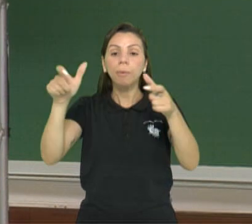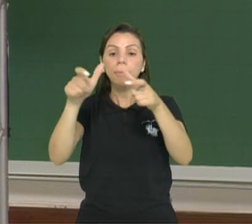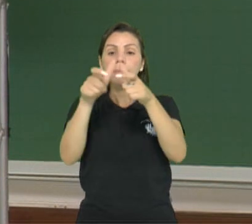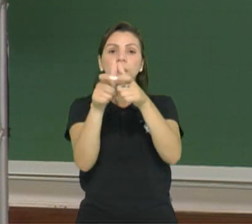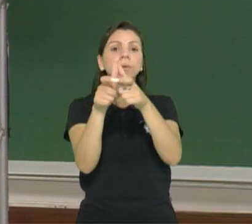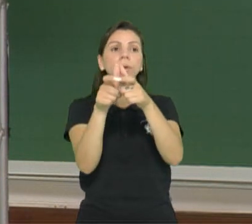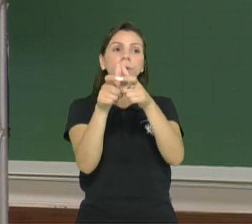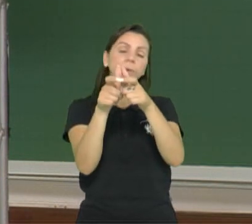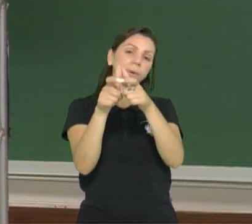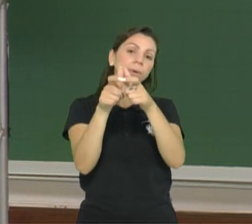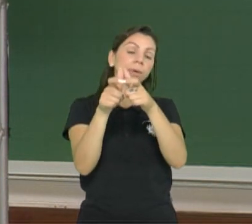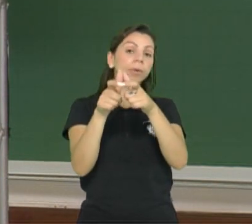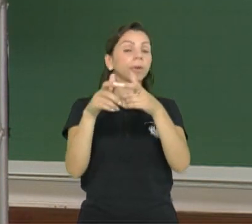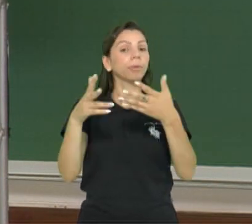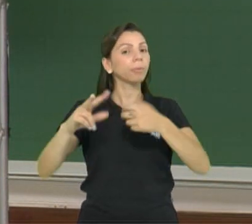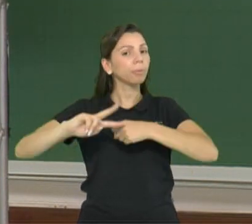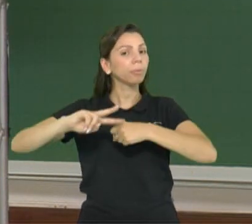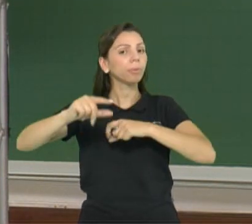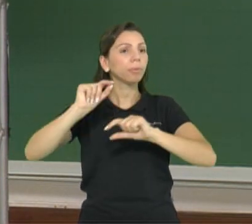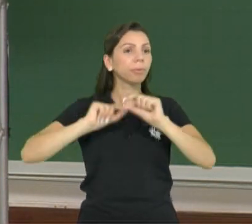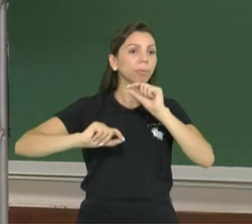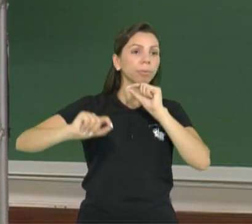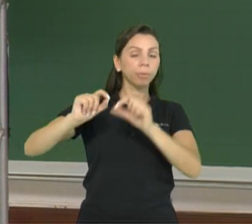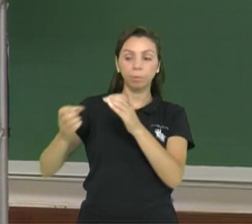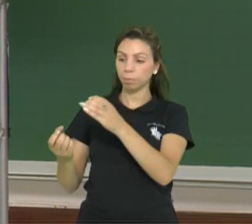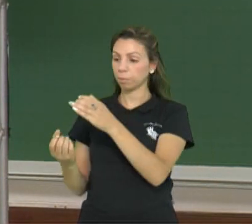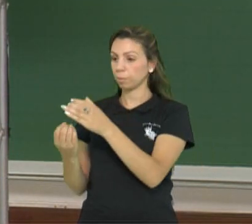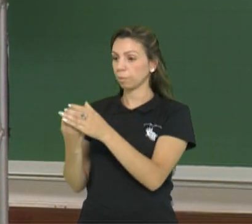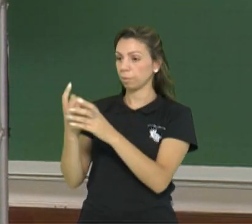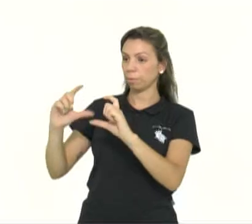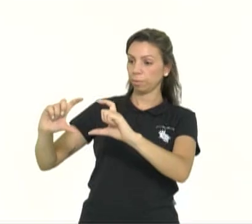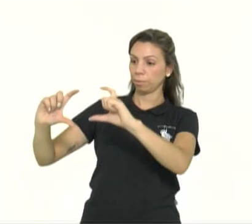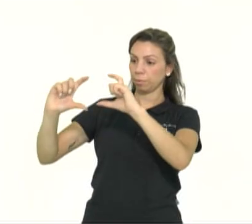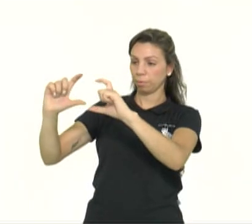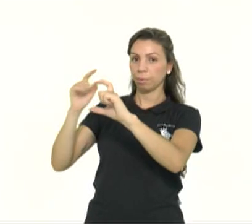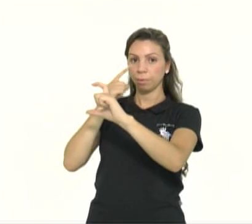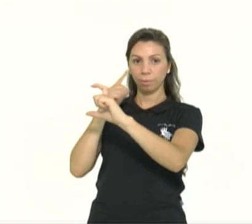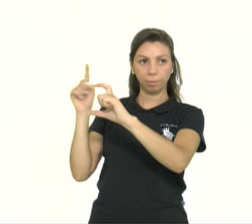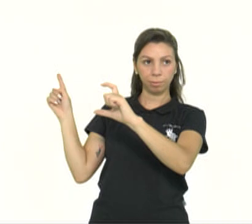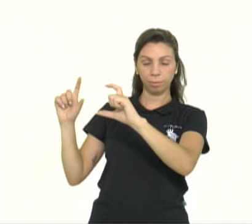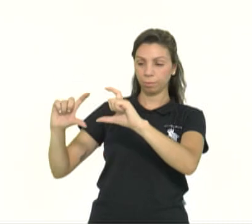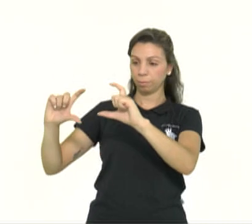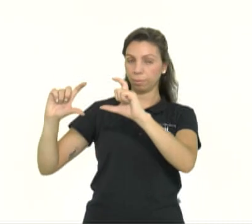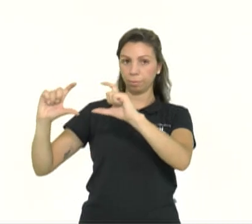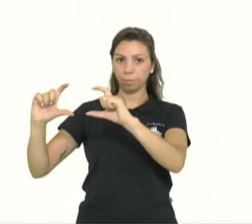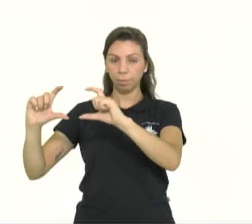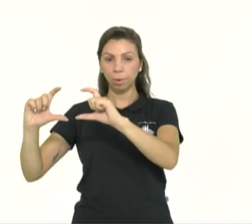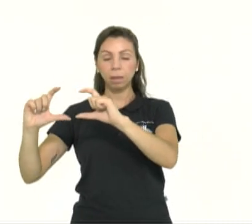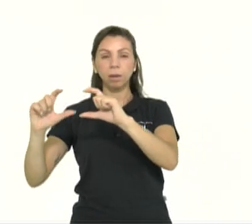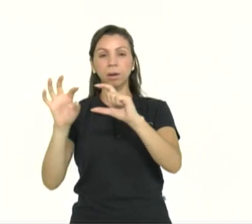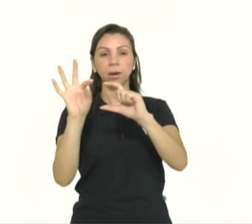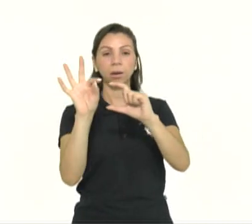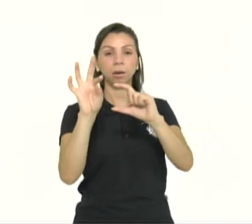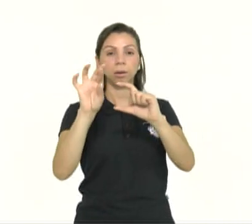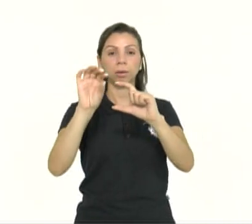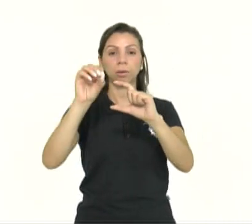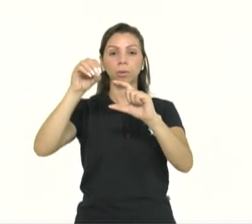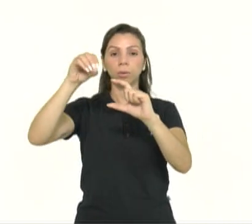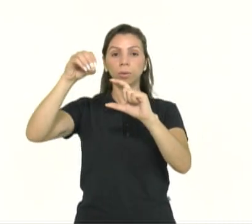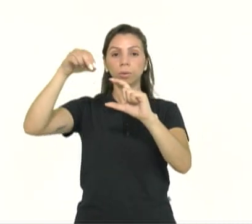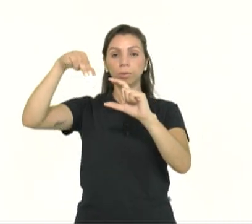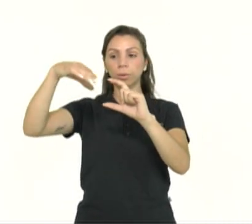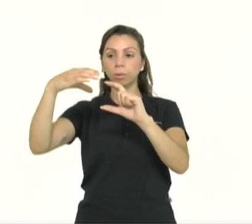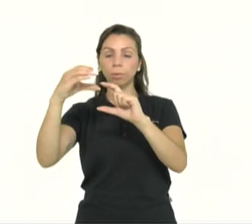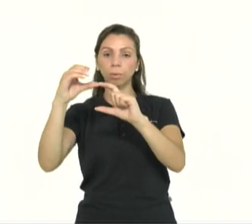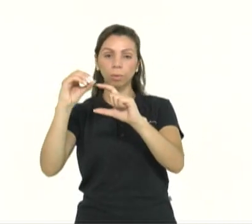menor. Consequentemente, isso vai formar, isso que eu tenho aqui do lado, que é um tronco de cone, que